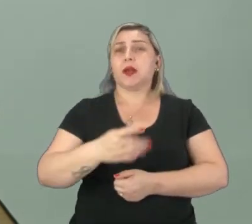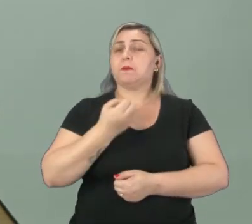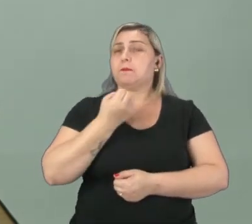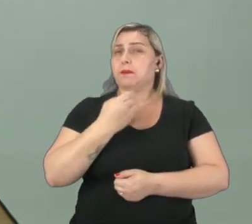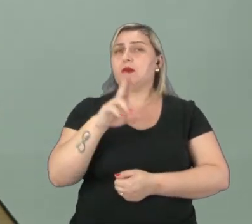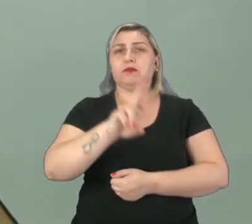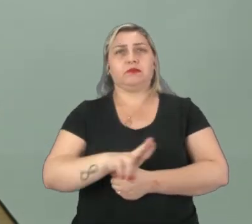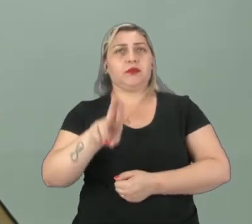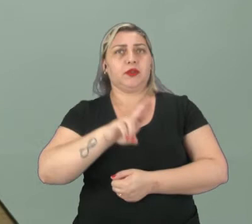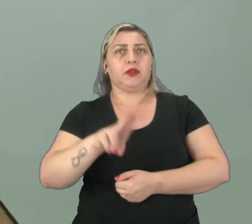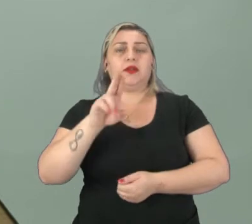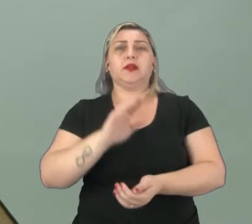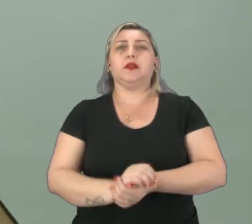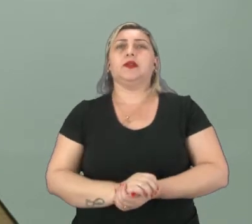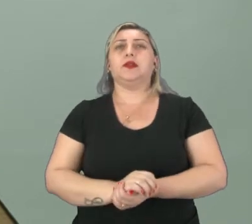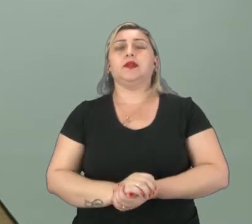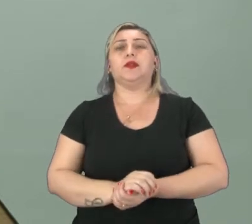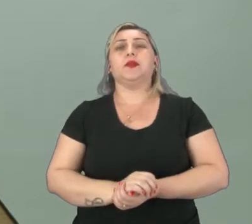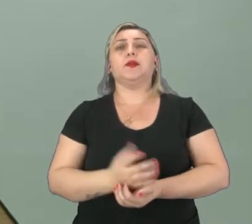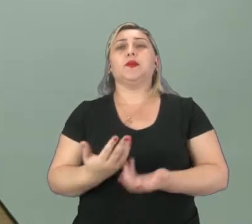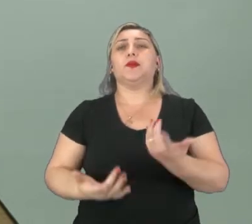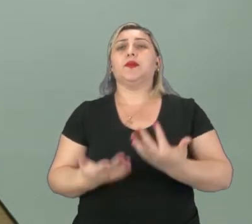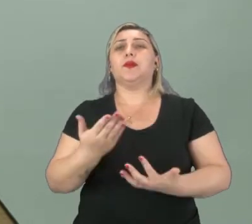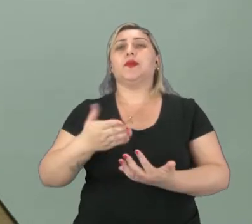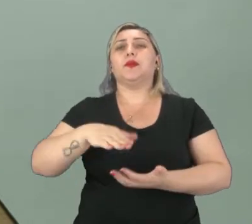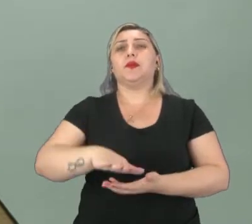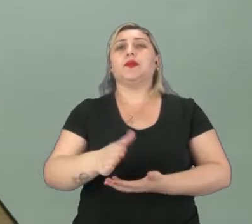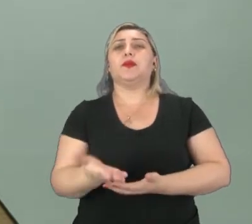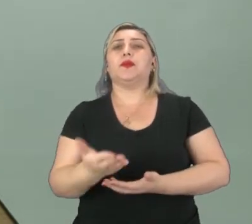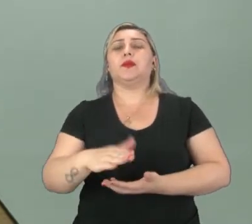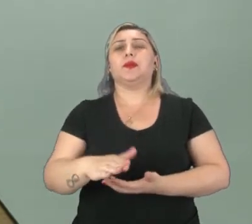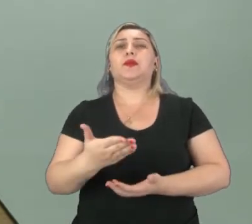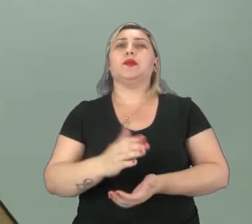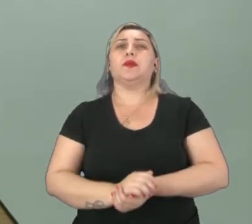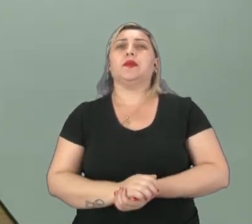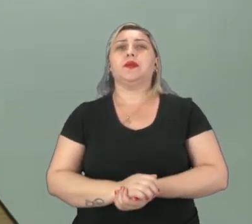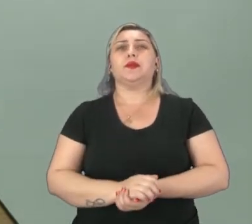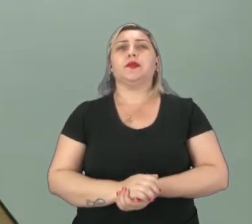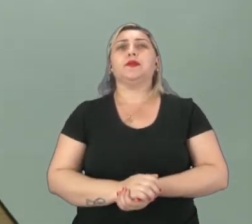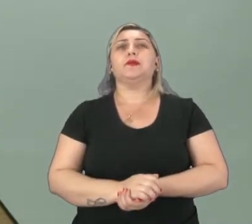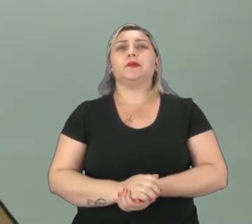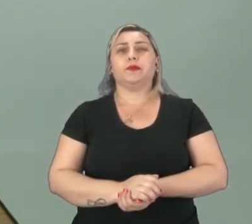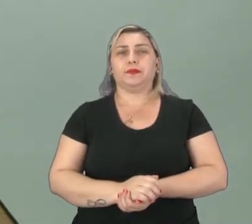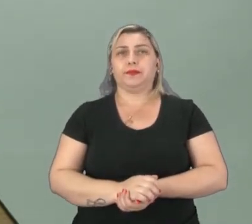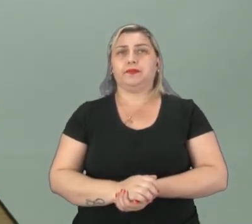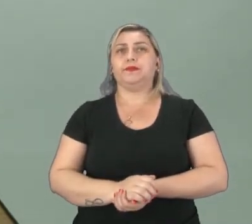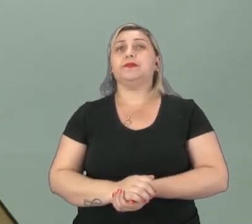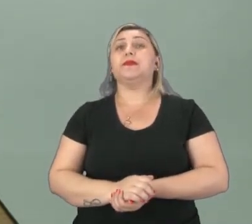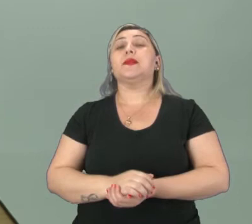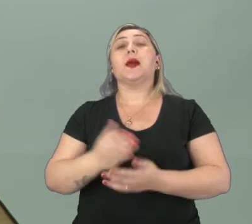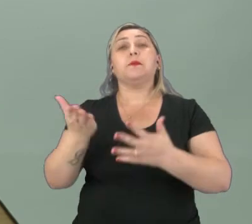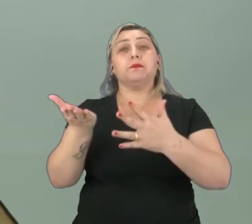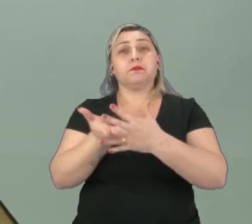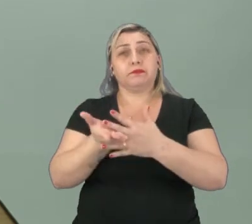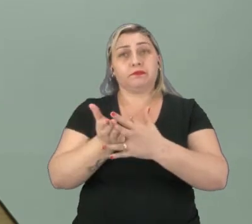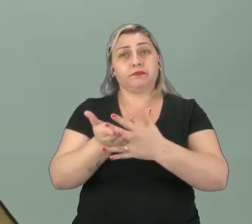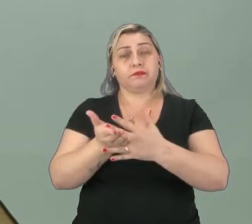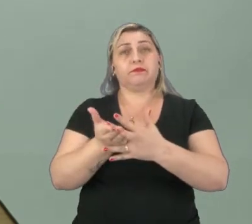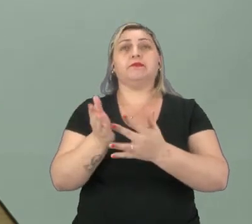bem consumido, peixe frito, peixe assado, peixe cozido, de todas as formas, né? A